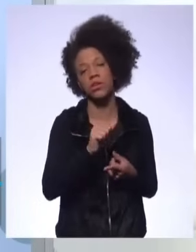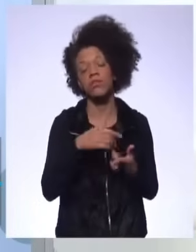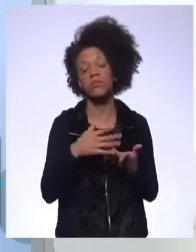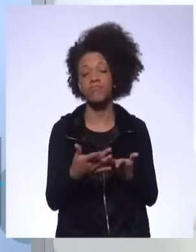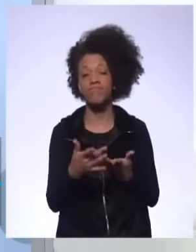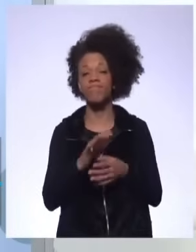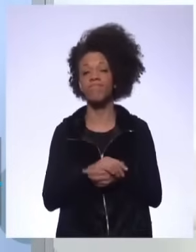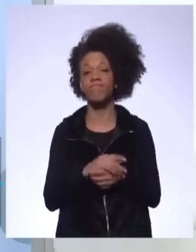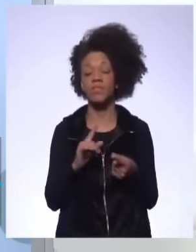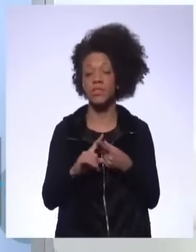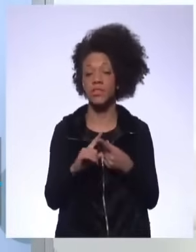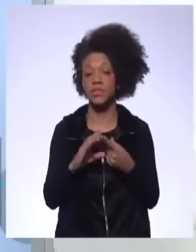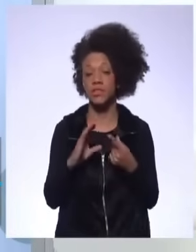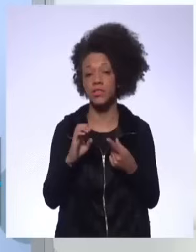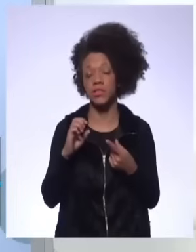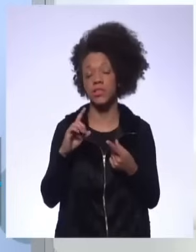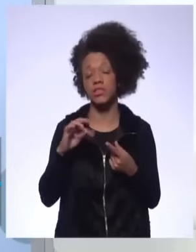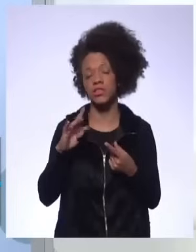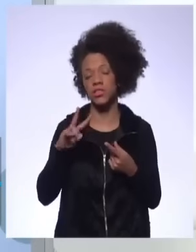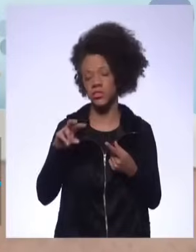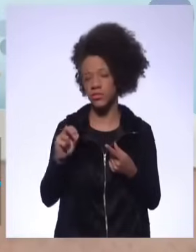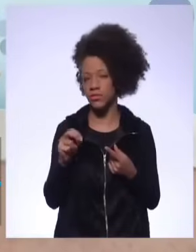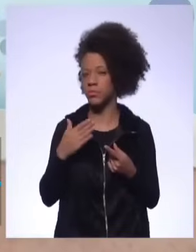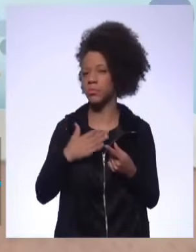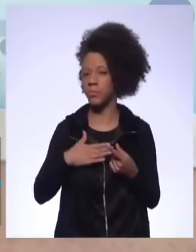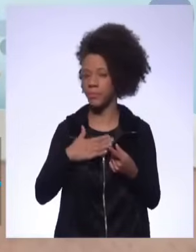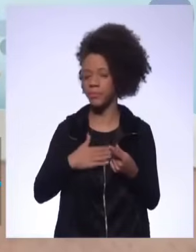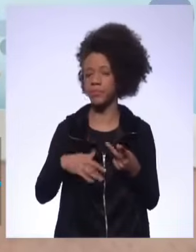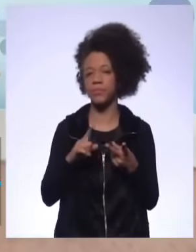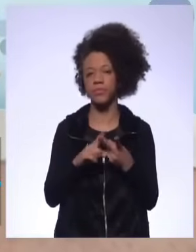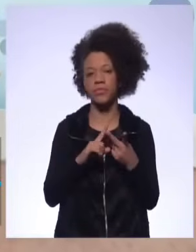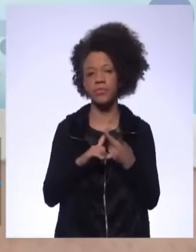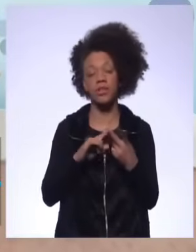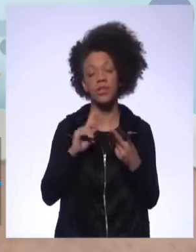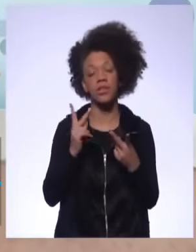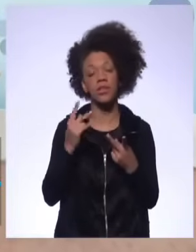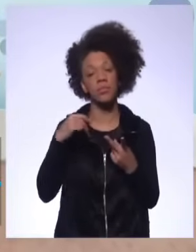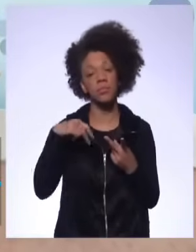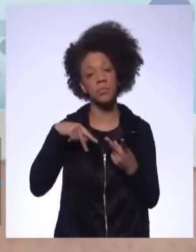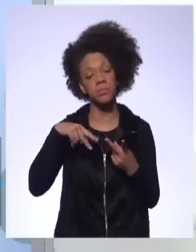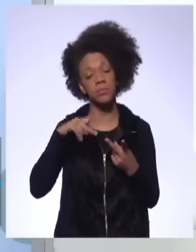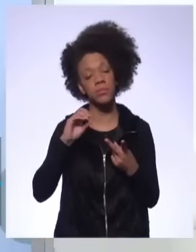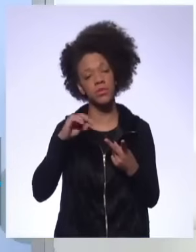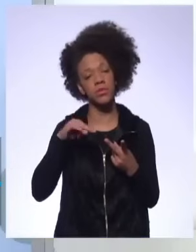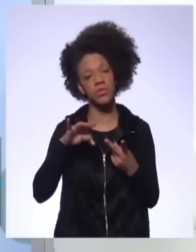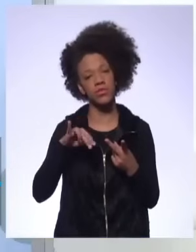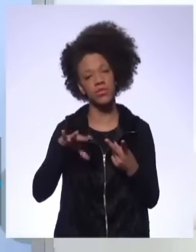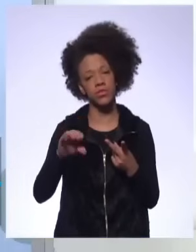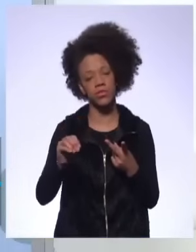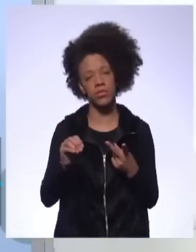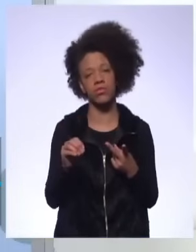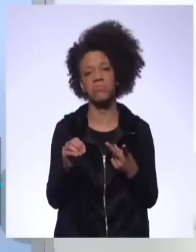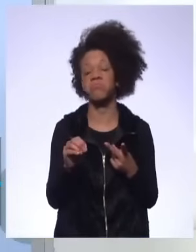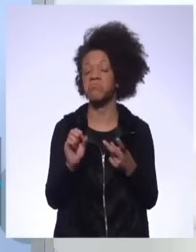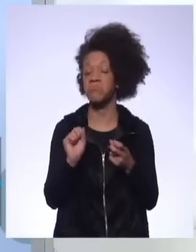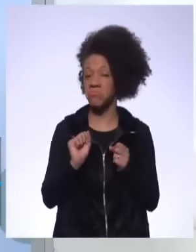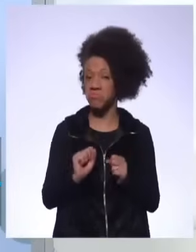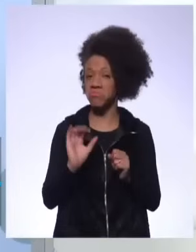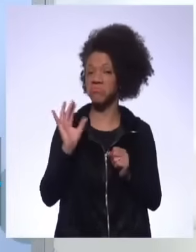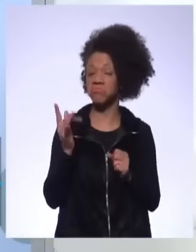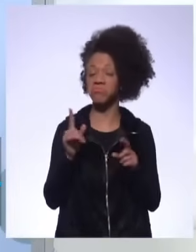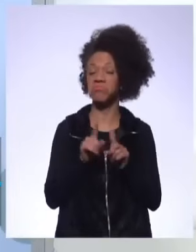popular como sedativo, né, então é para acalmar mesmo, hipnótico, olha só, pode causar até um estado de hipnose,